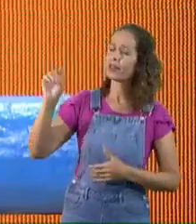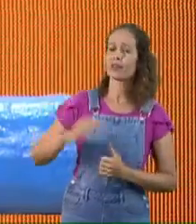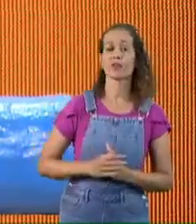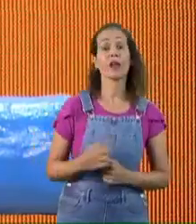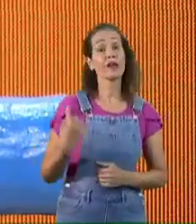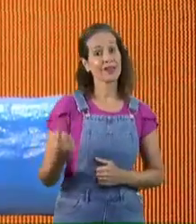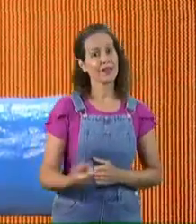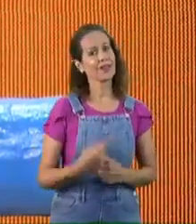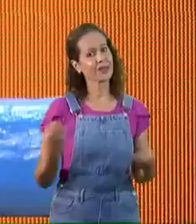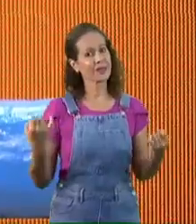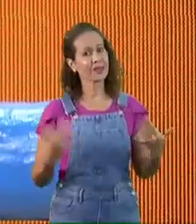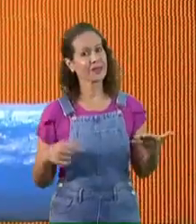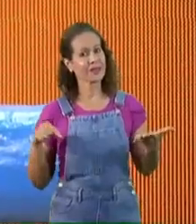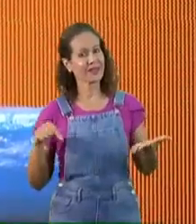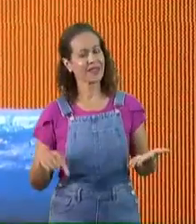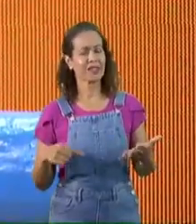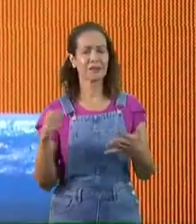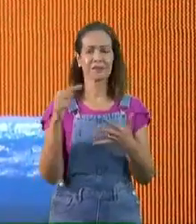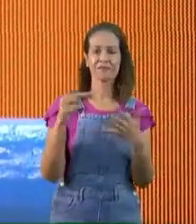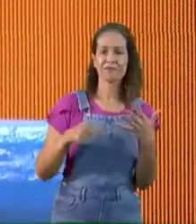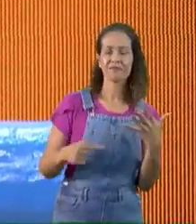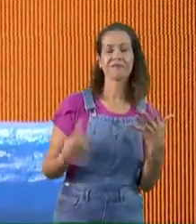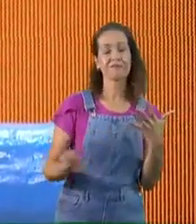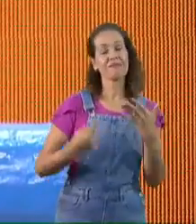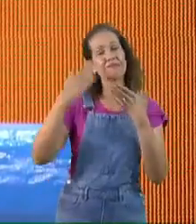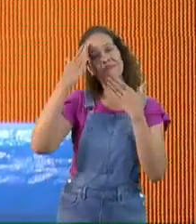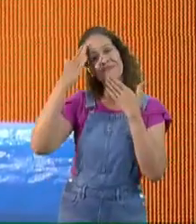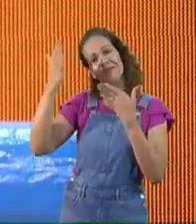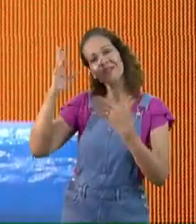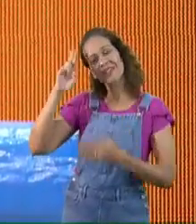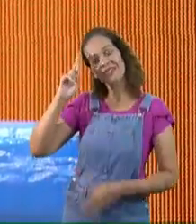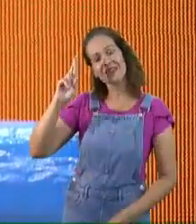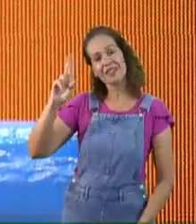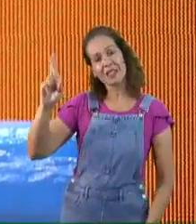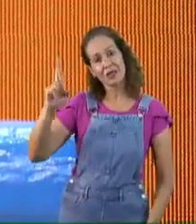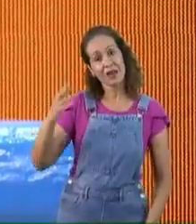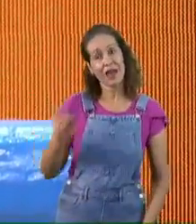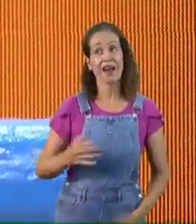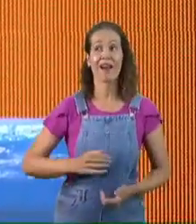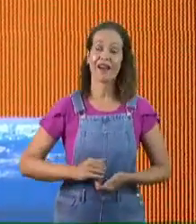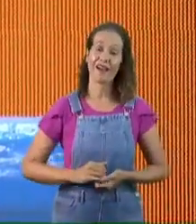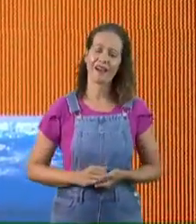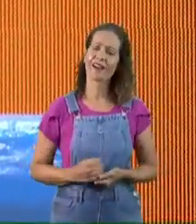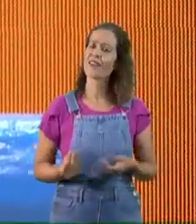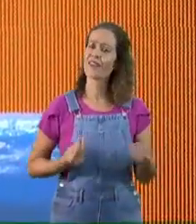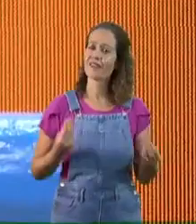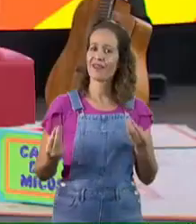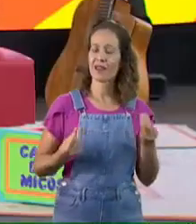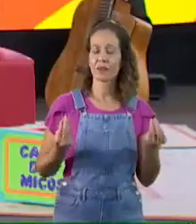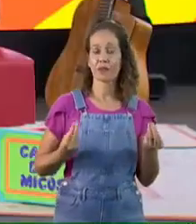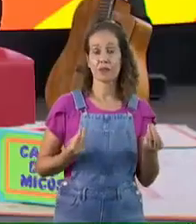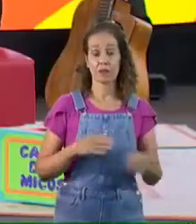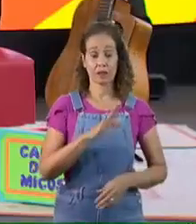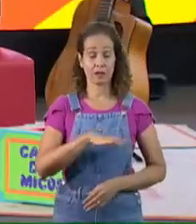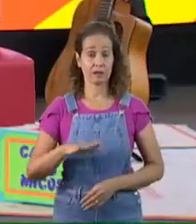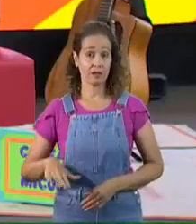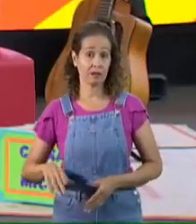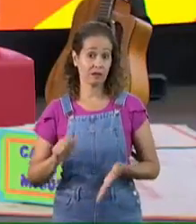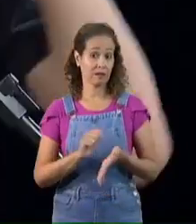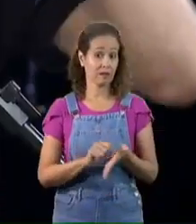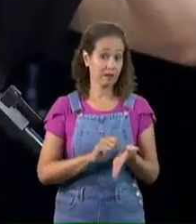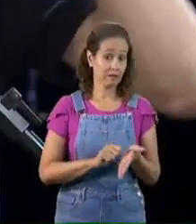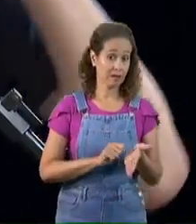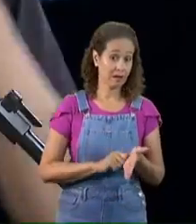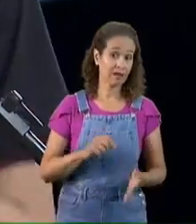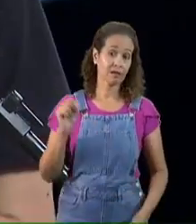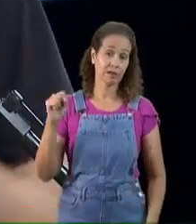Uhum. Todas essas coisas que a gente falou aqui, que nós somos gratos, né, ao Exatamente. Senhor. Exatamente. E aí, como é que as crianças escrevem? Isso, a gente está com esse